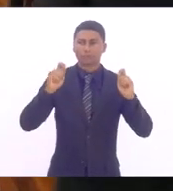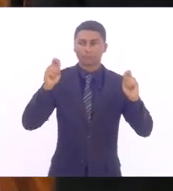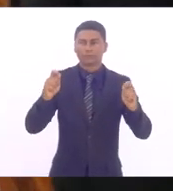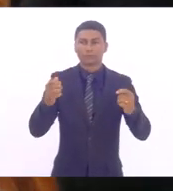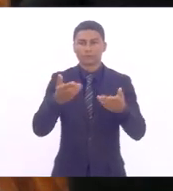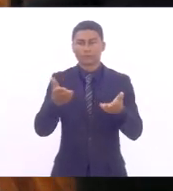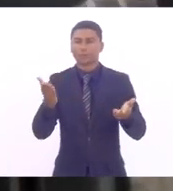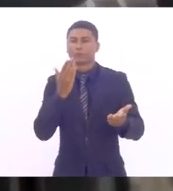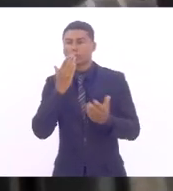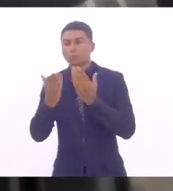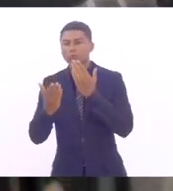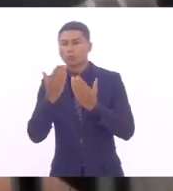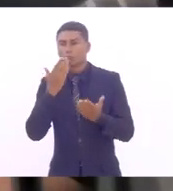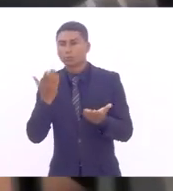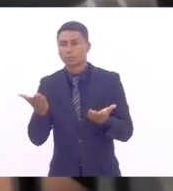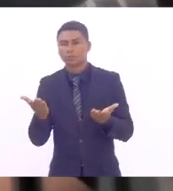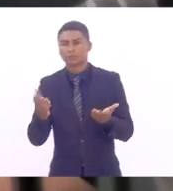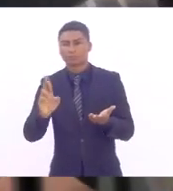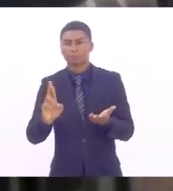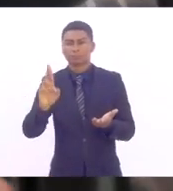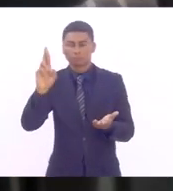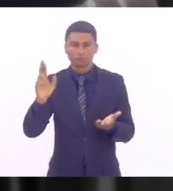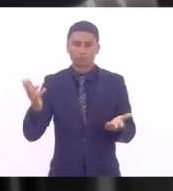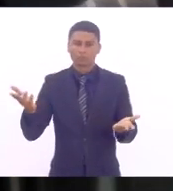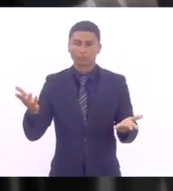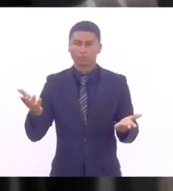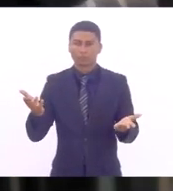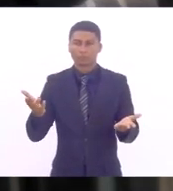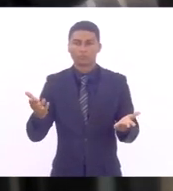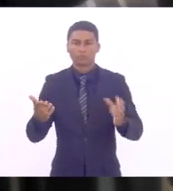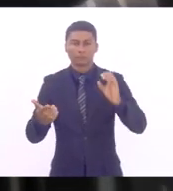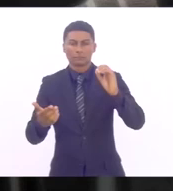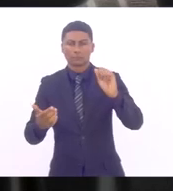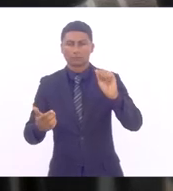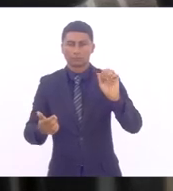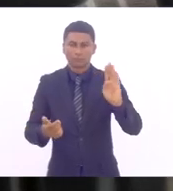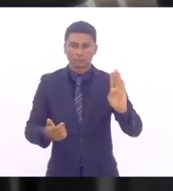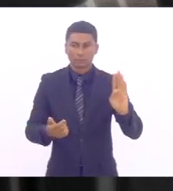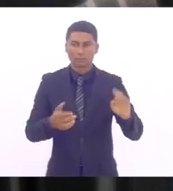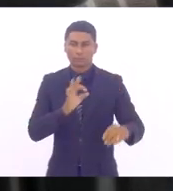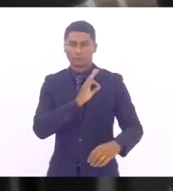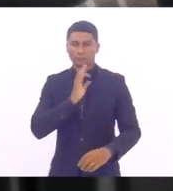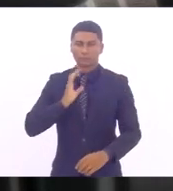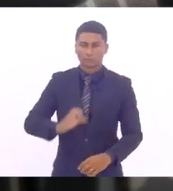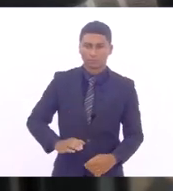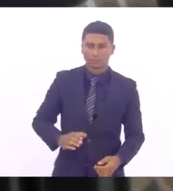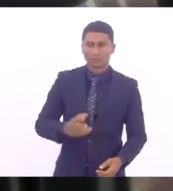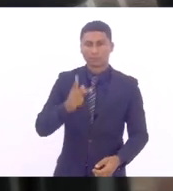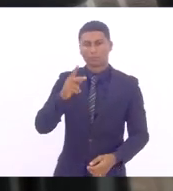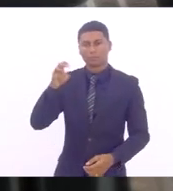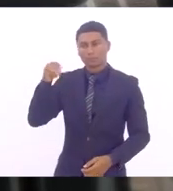clubes, enfim, membros da OAB, Polícia Civil, Polícia Militar.